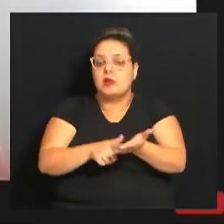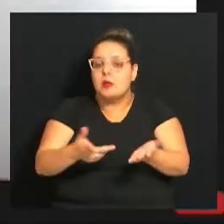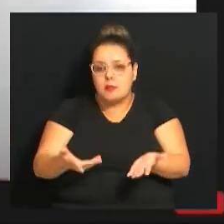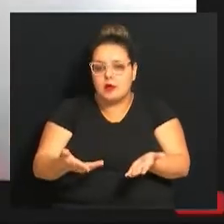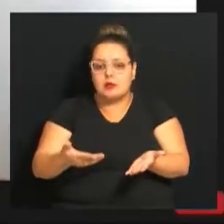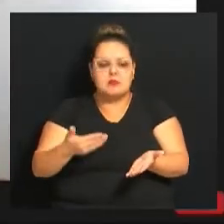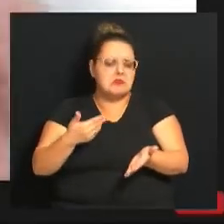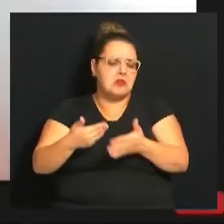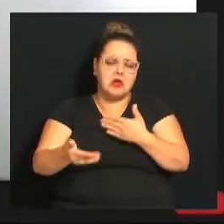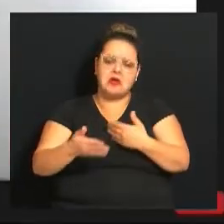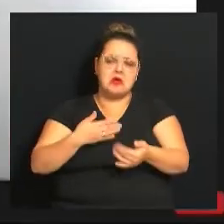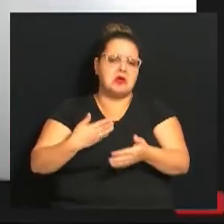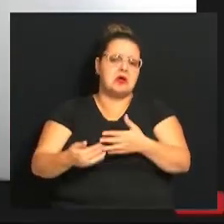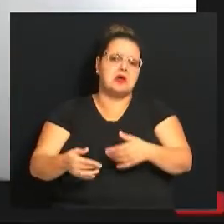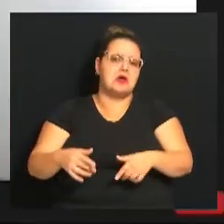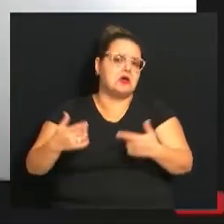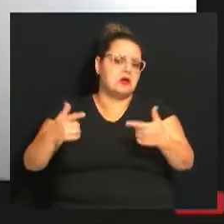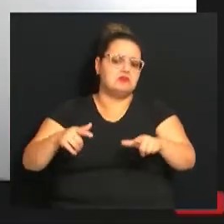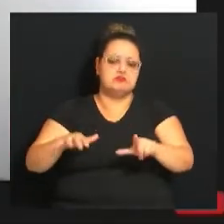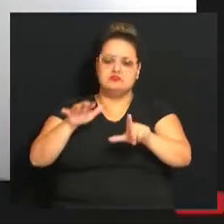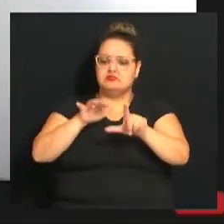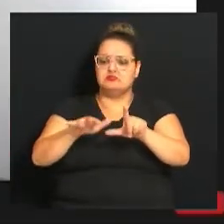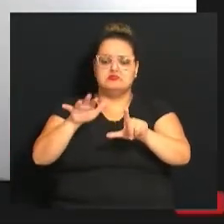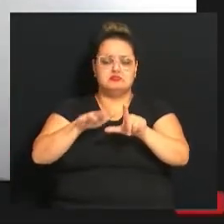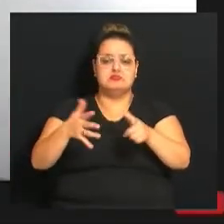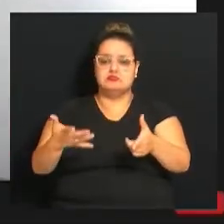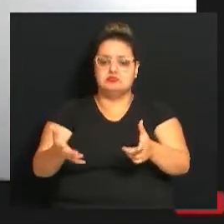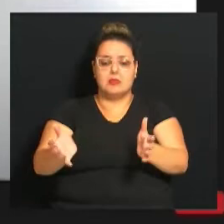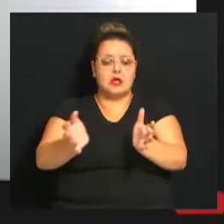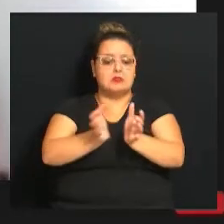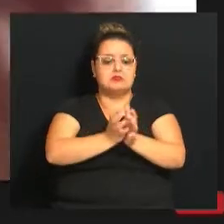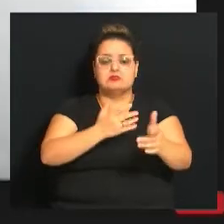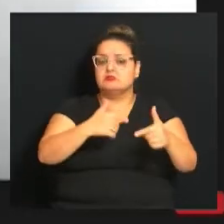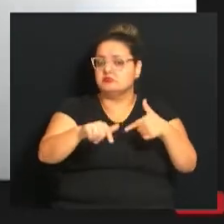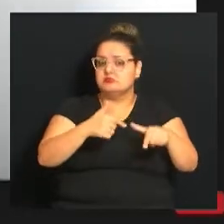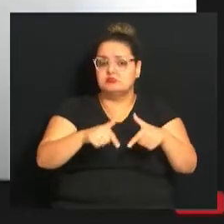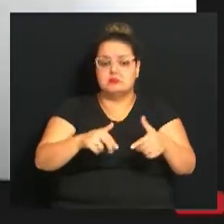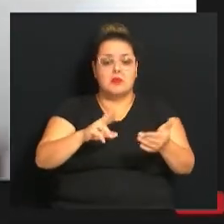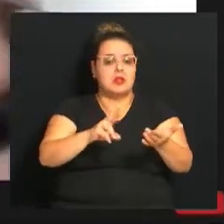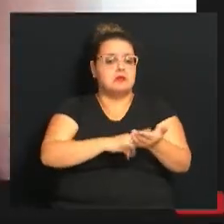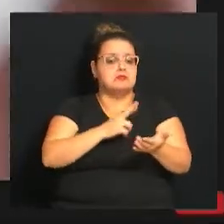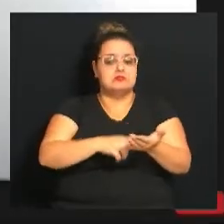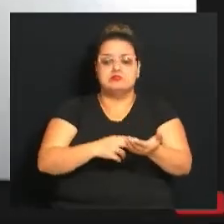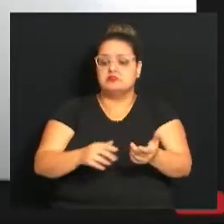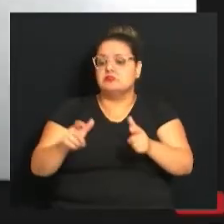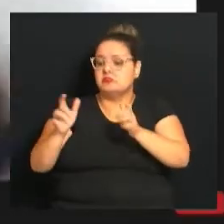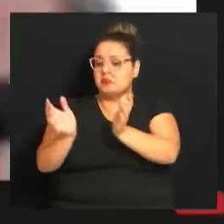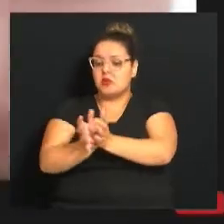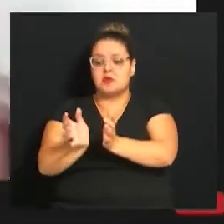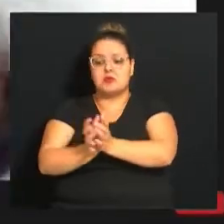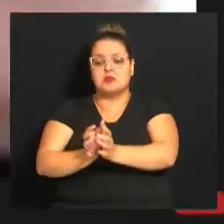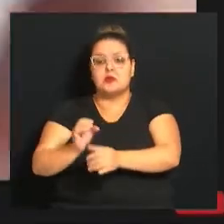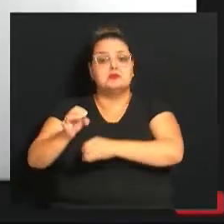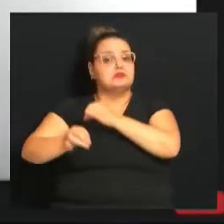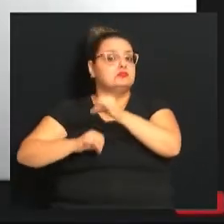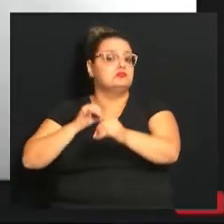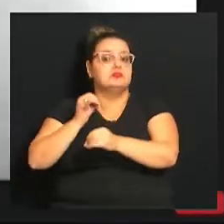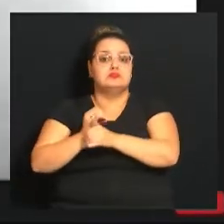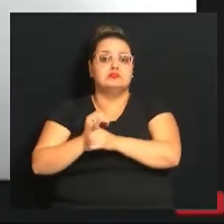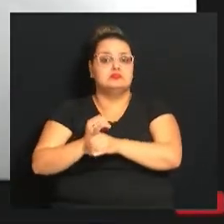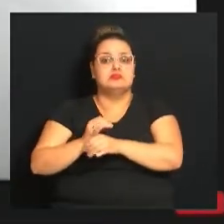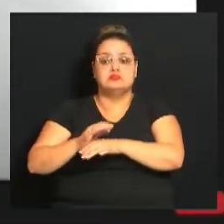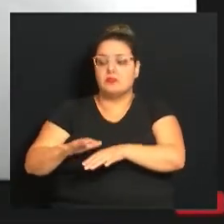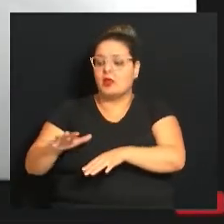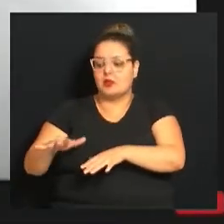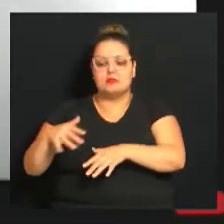pode ter um time muito bom que trabalha o site, um time muito bom que trabalha a revista, e isso é dentro daquela marca New York